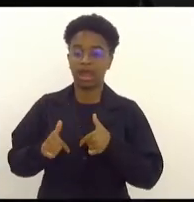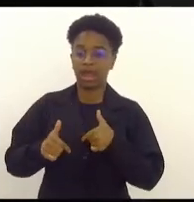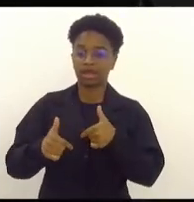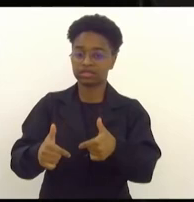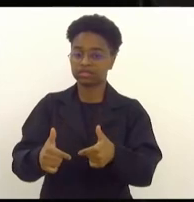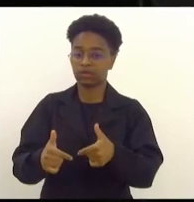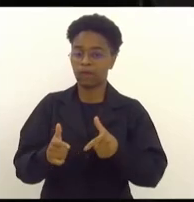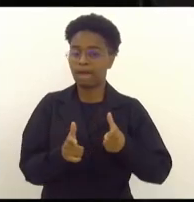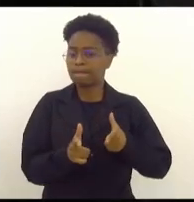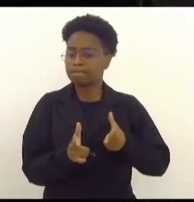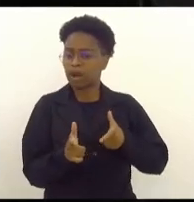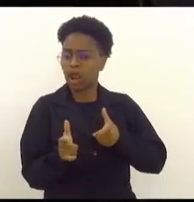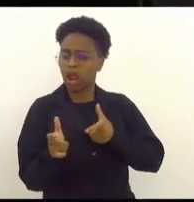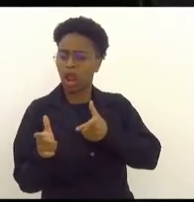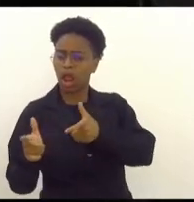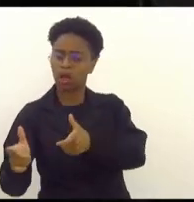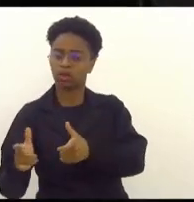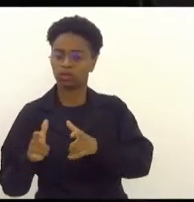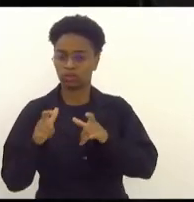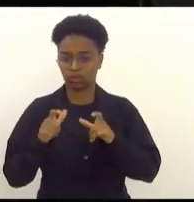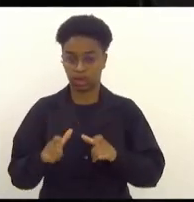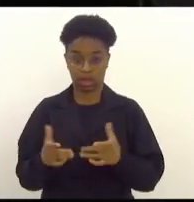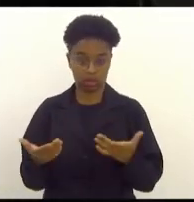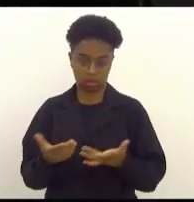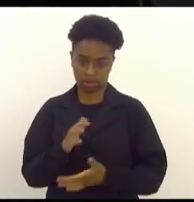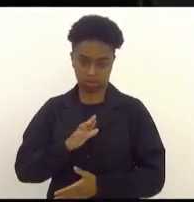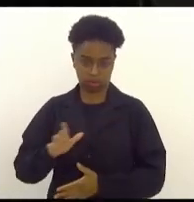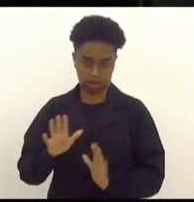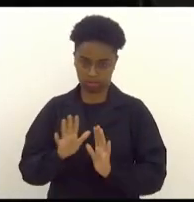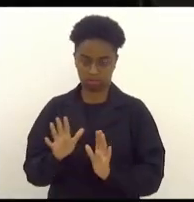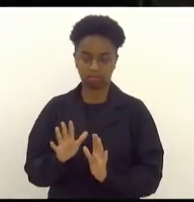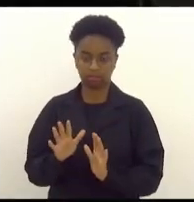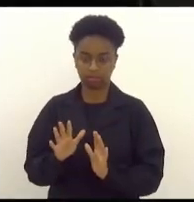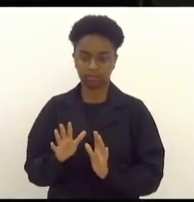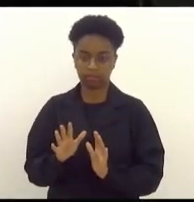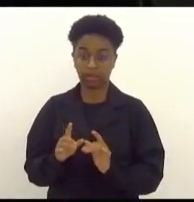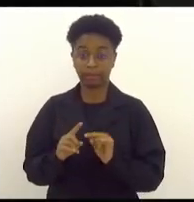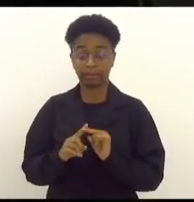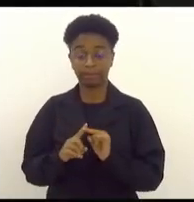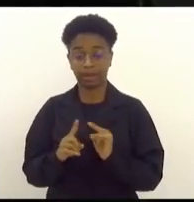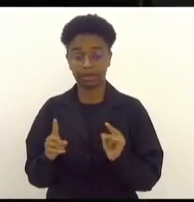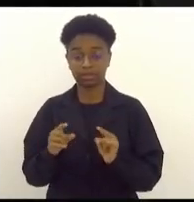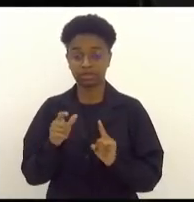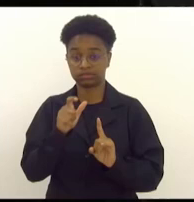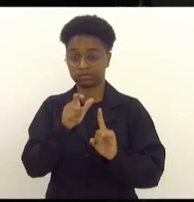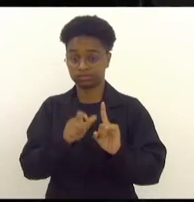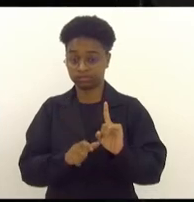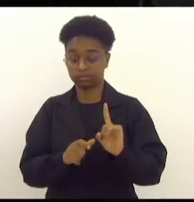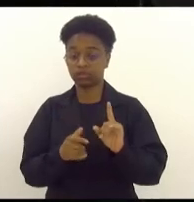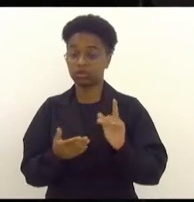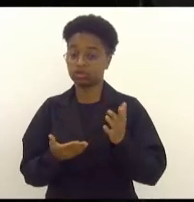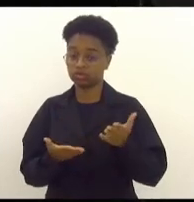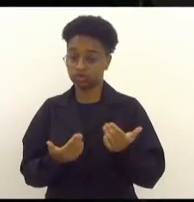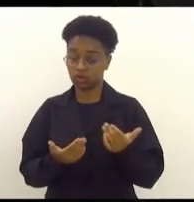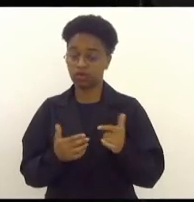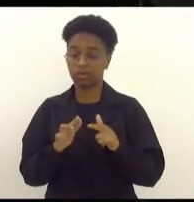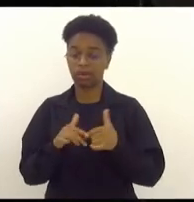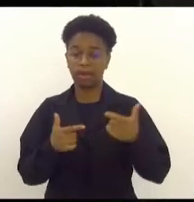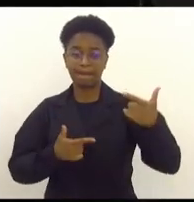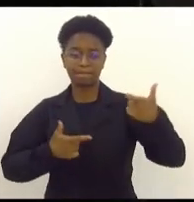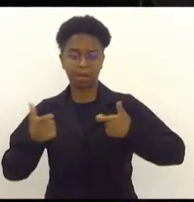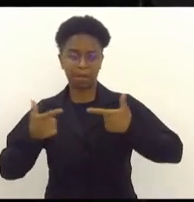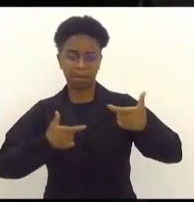o local não é o caso desta vez foi o jovem diante de um tiroteio